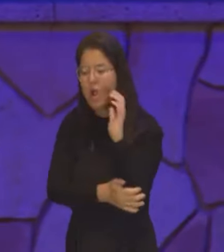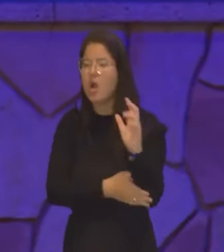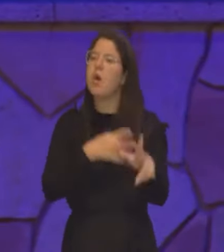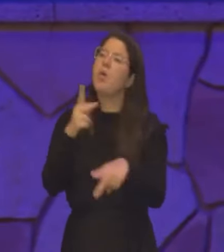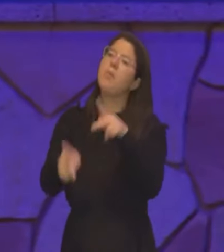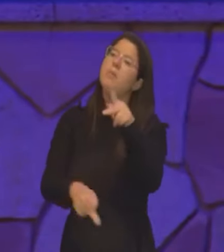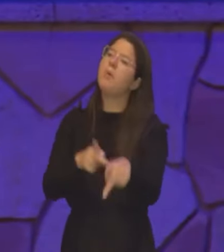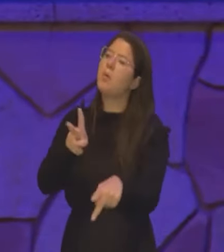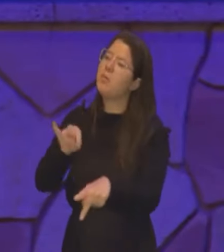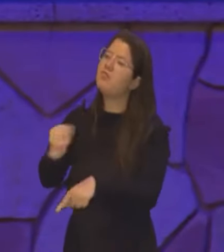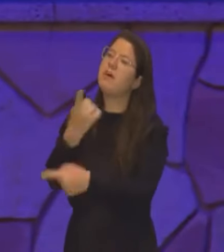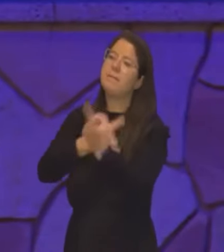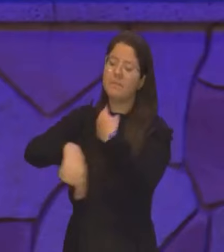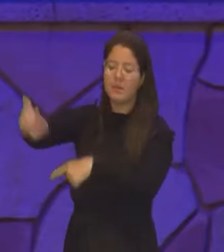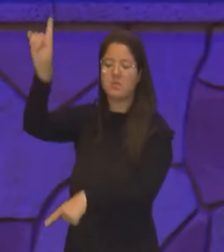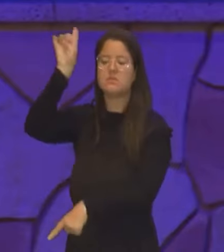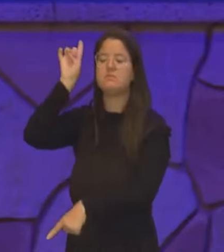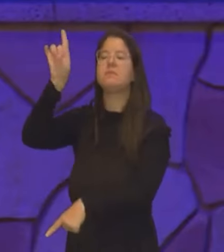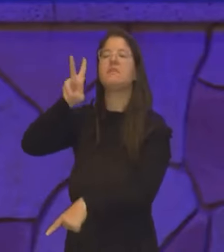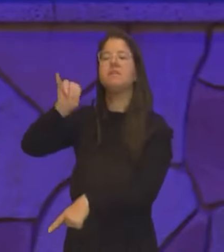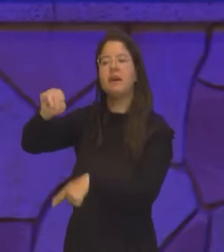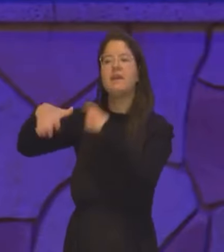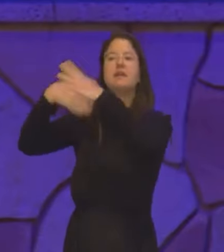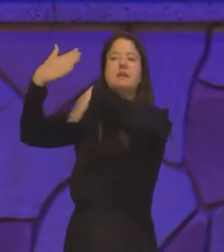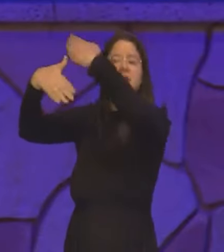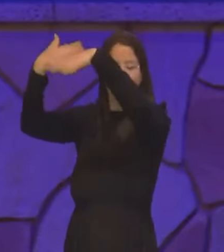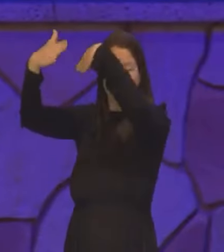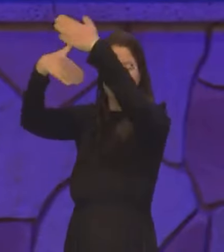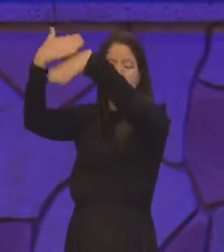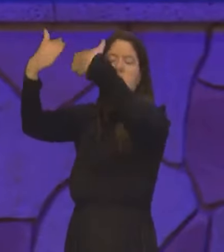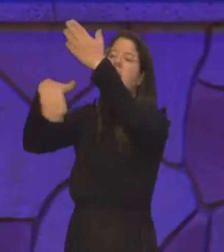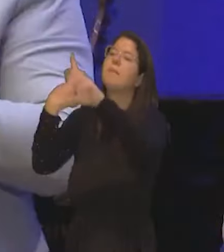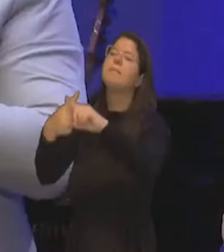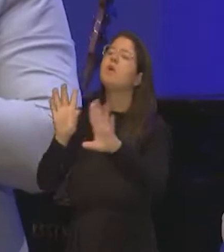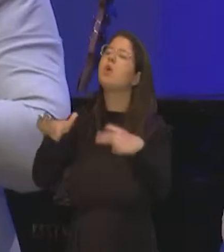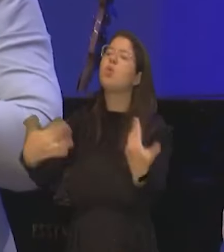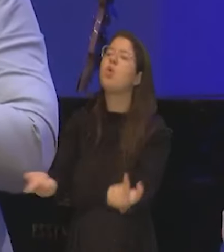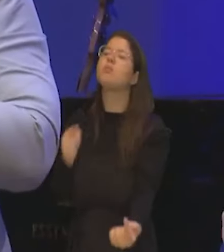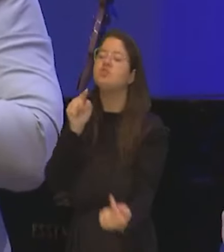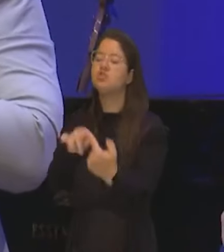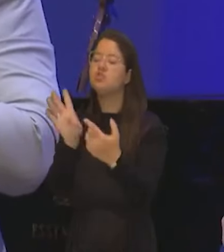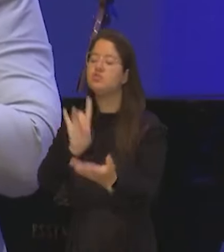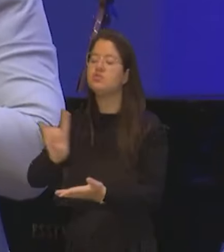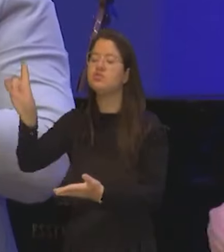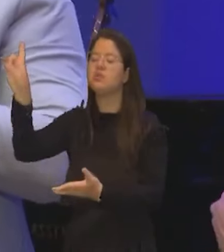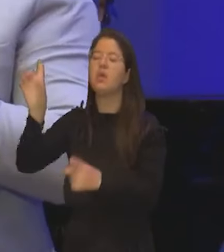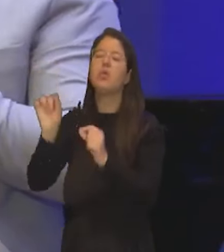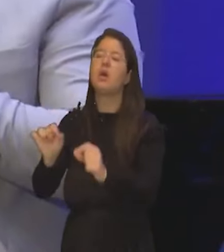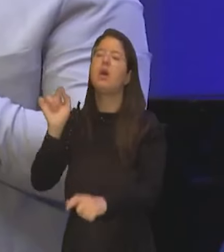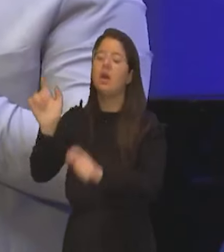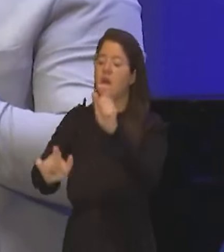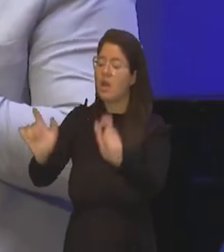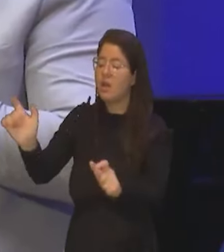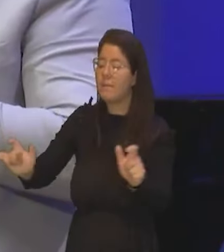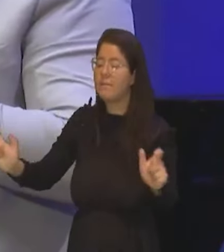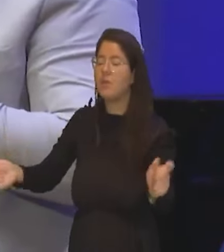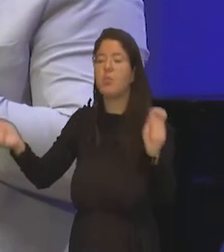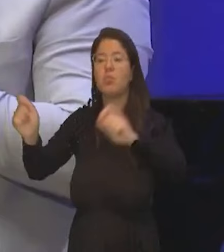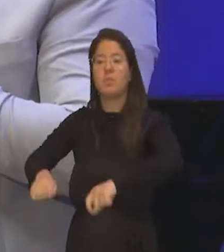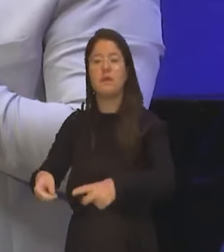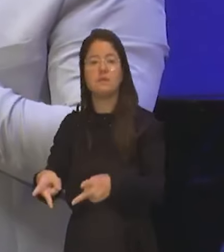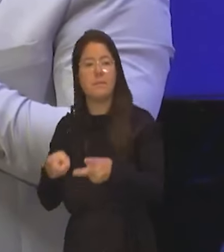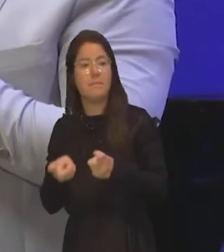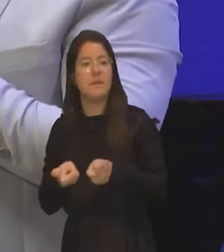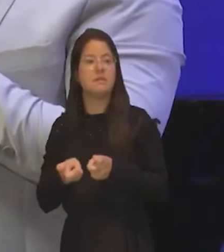a prosperar, voltaria a crescer, porque qual era o objetivo de Deus? E que as pessoas pudessem